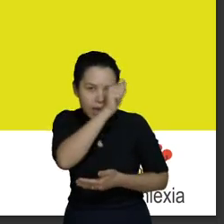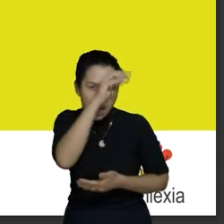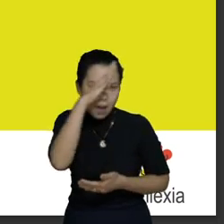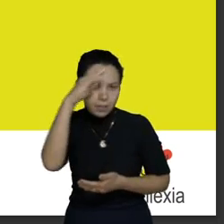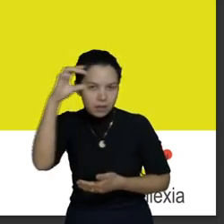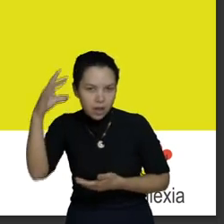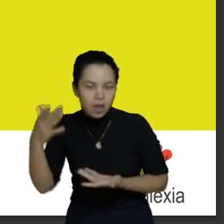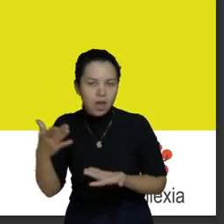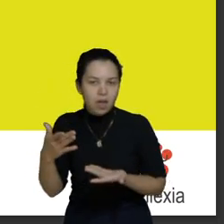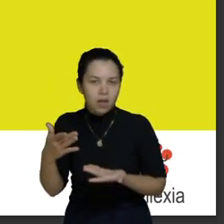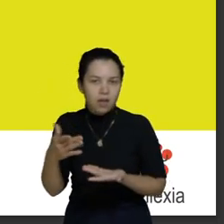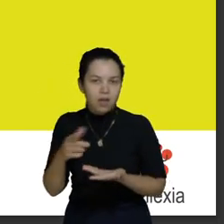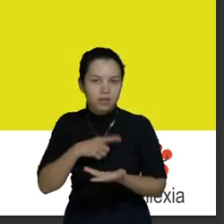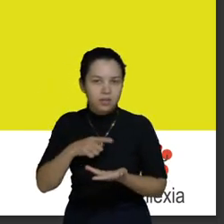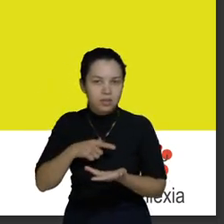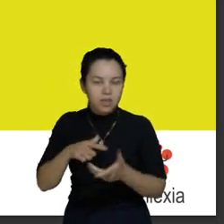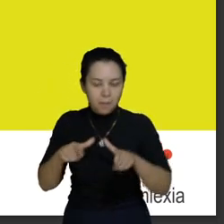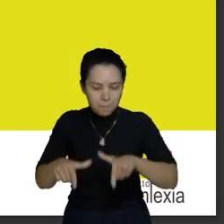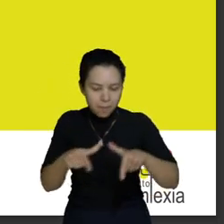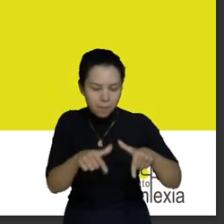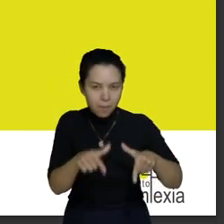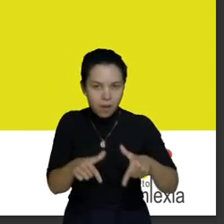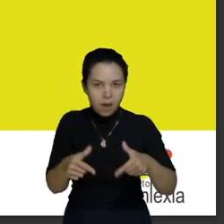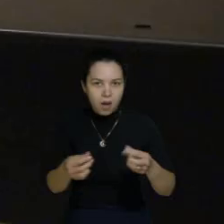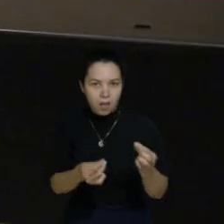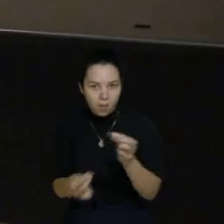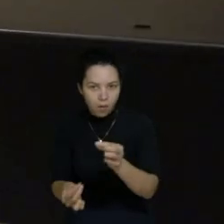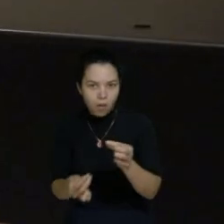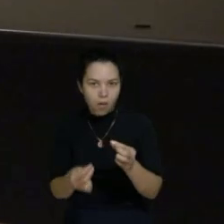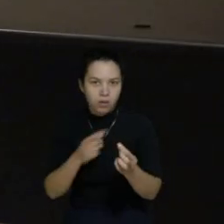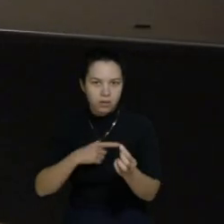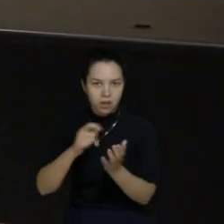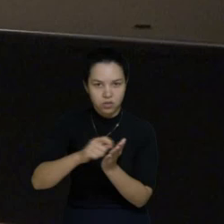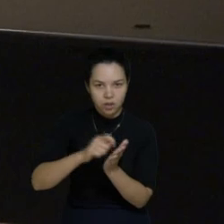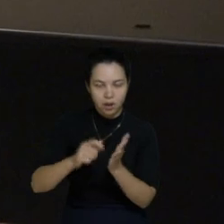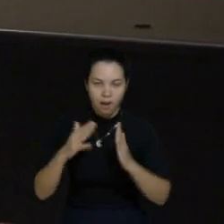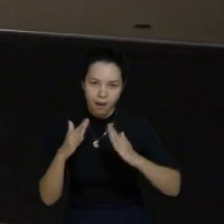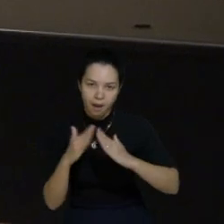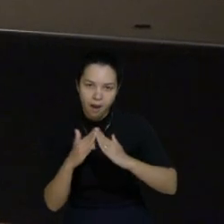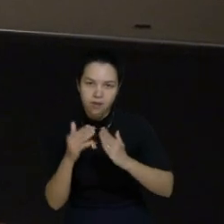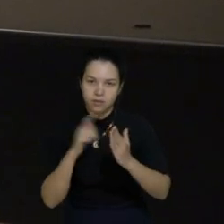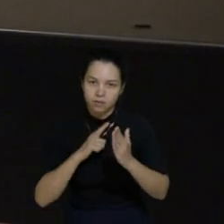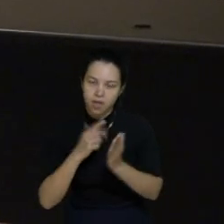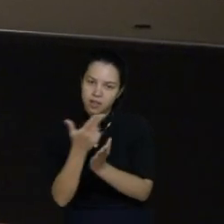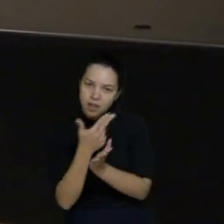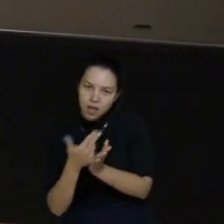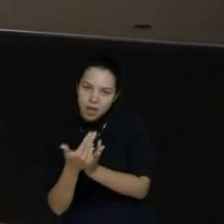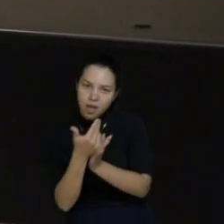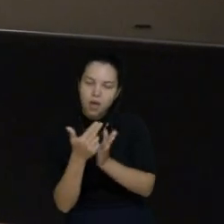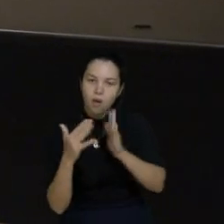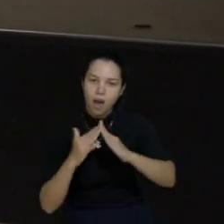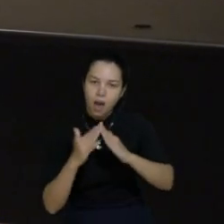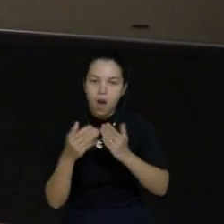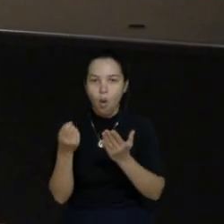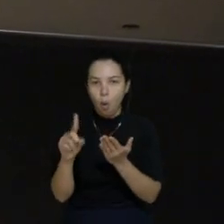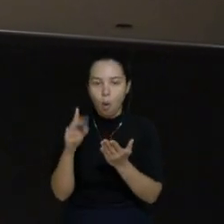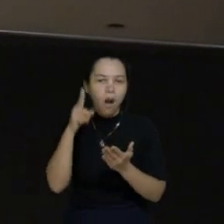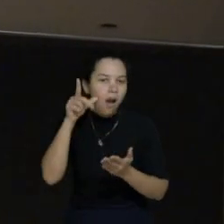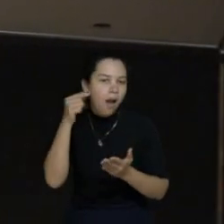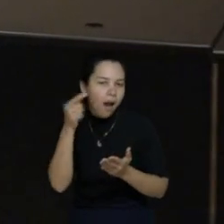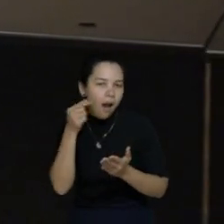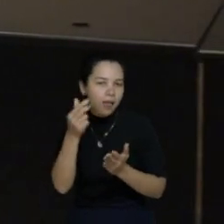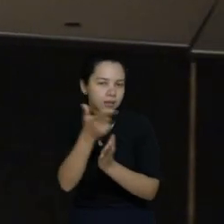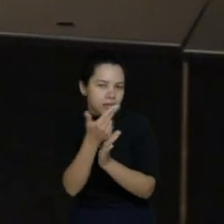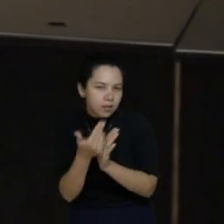coisa dos cartões que a gente estava acostumado que tinha o cartão escrito casa a tem o desenhinho da casa ou tem o gato desenho do gato